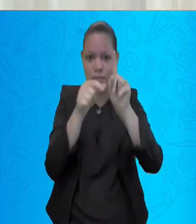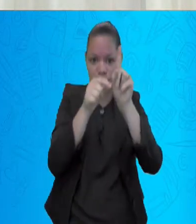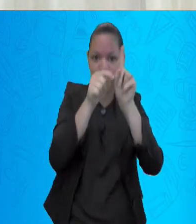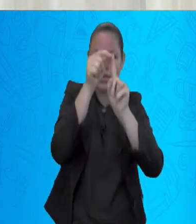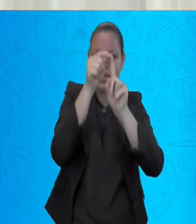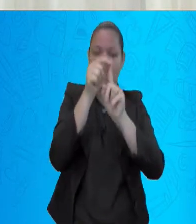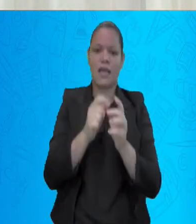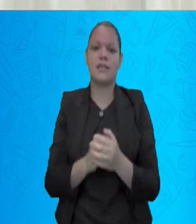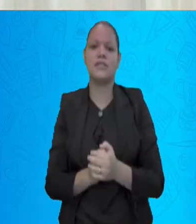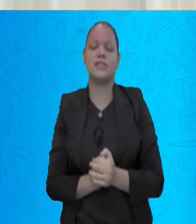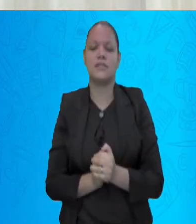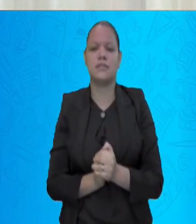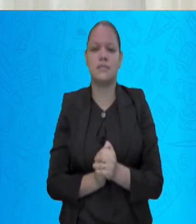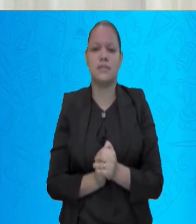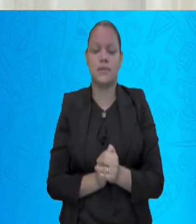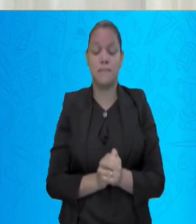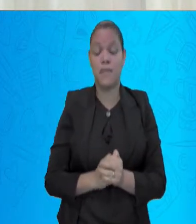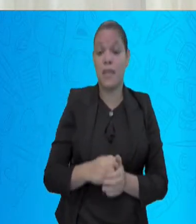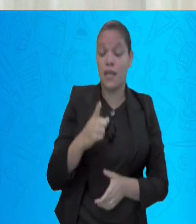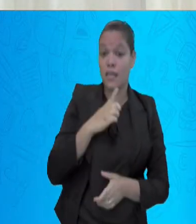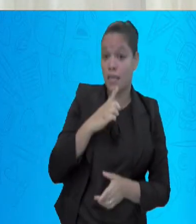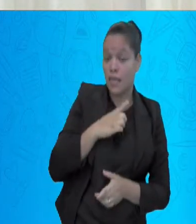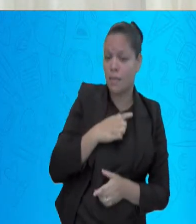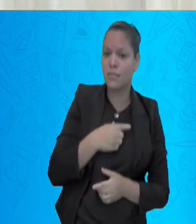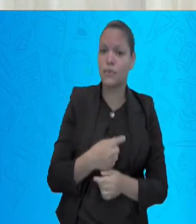mesa, 2,